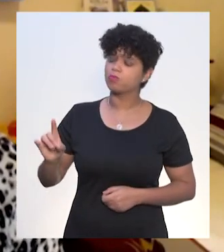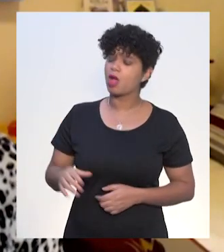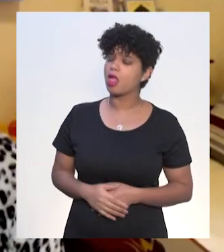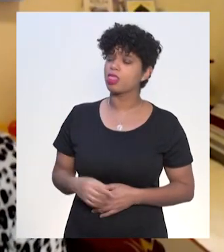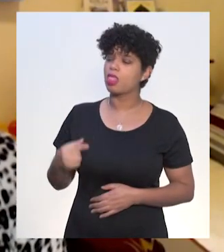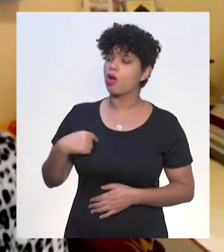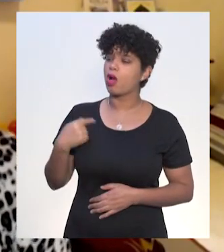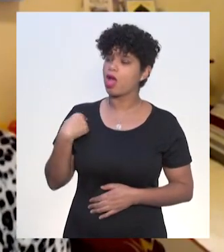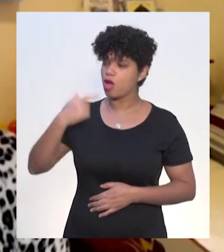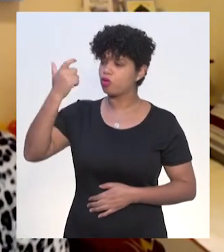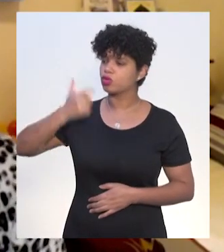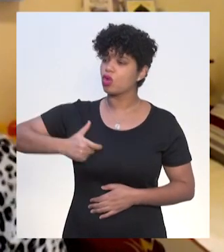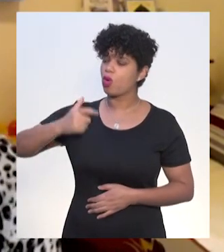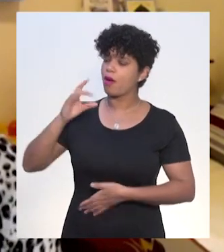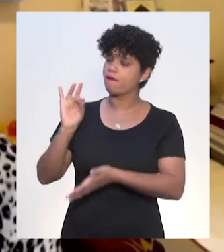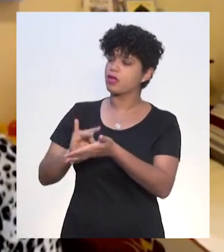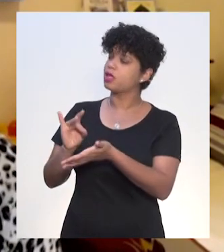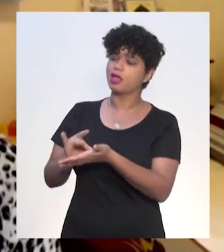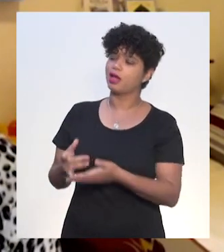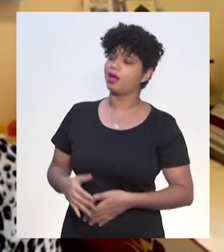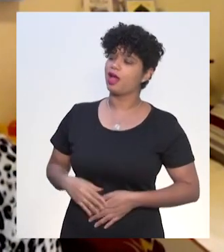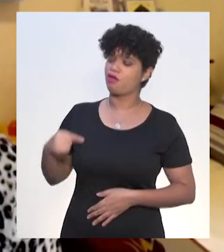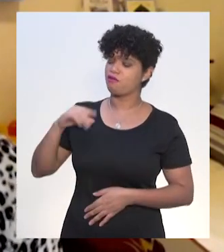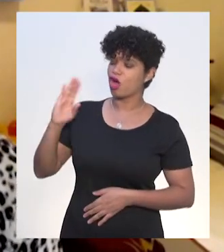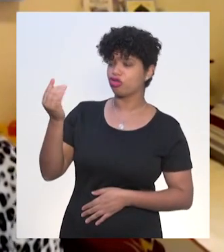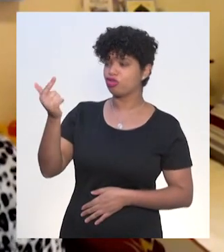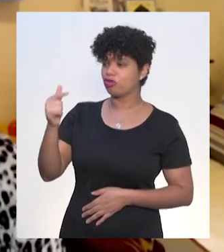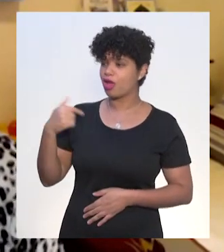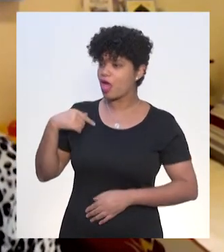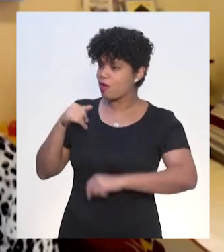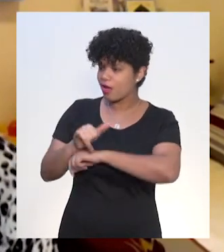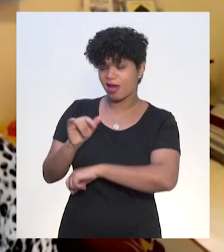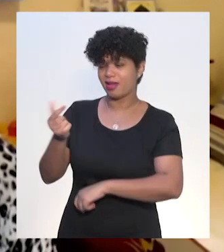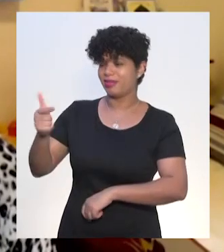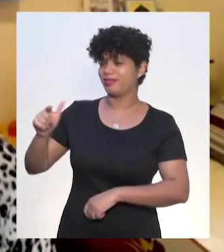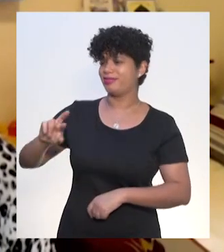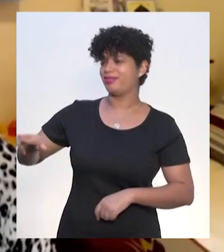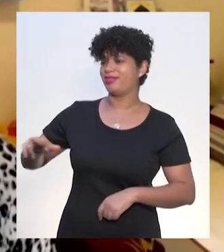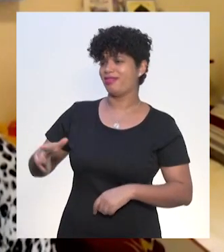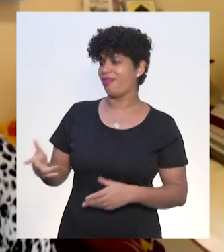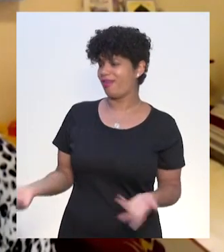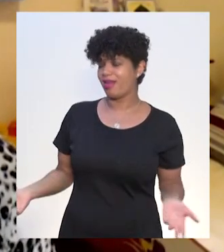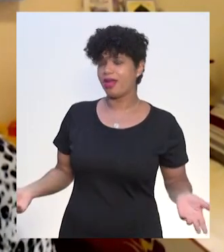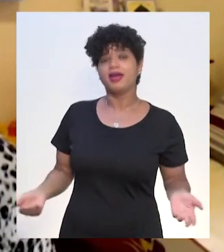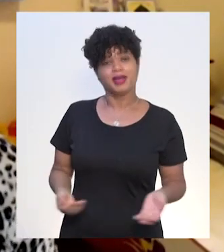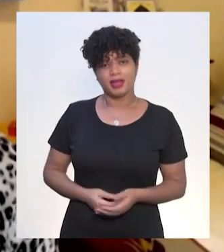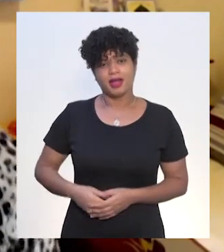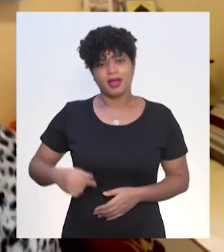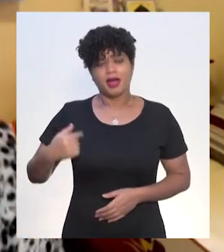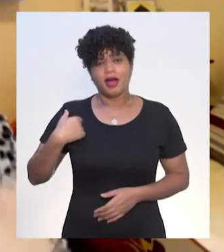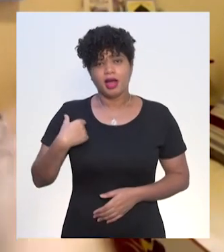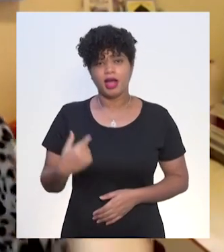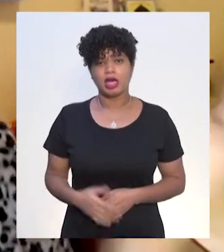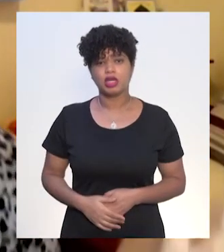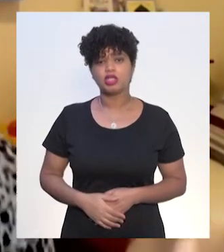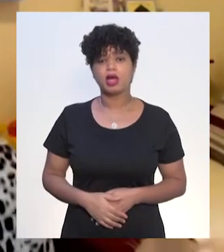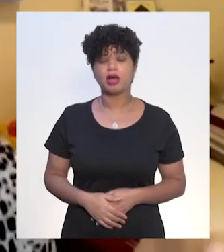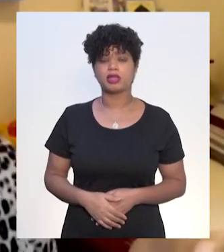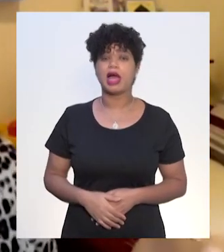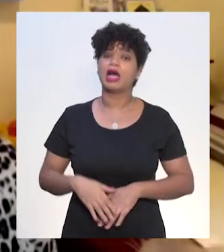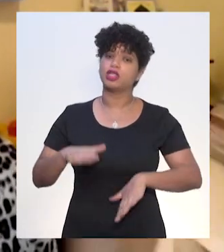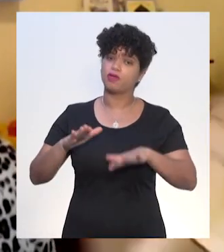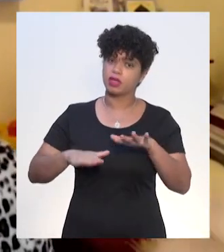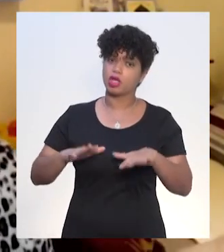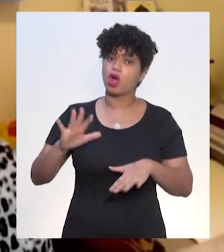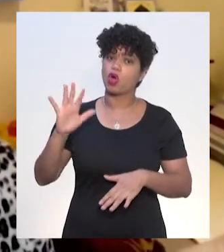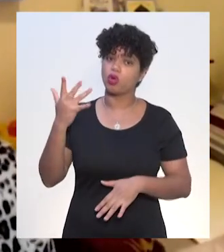virar com essa pessoa e falar assim não você tá enganado e eu tenho honestidade com o valor meu não fiz ou pode ser que